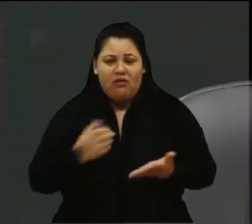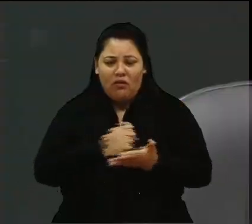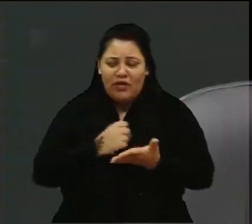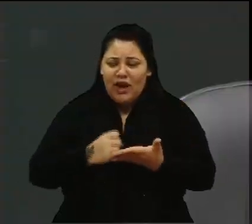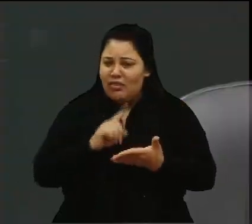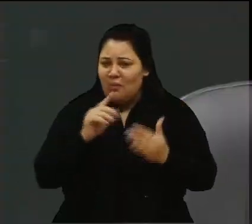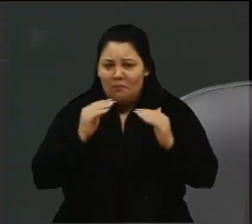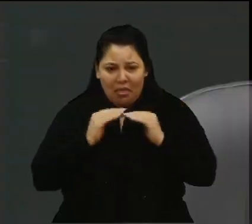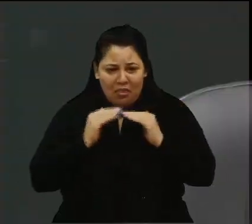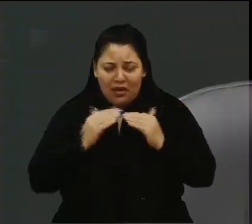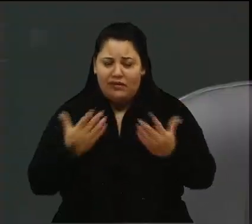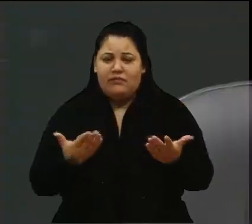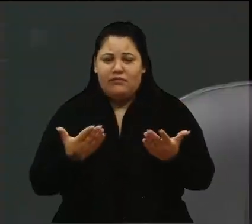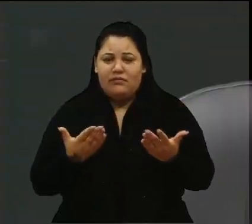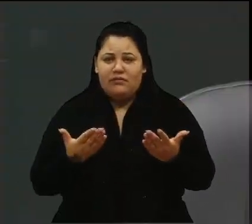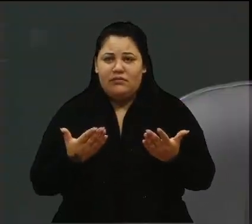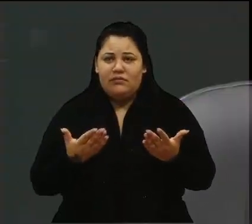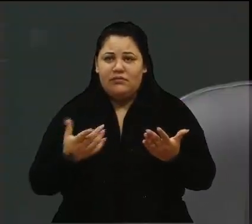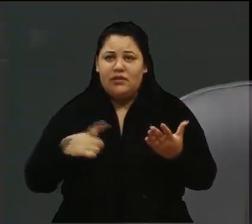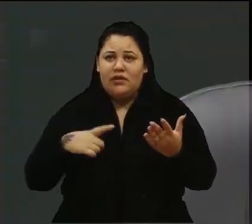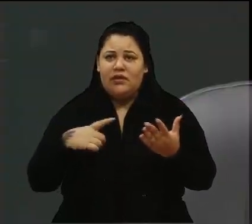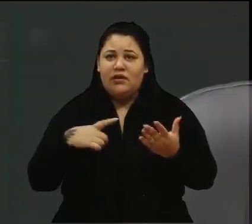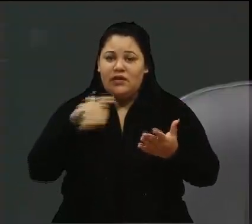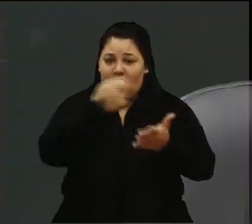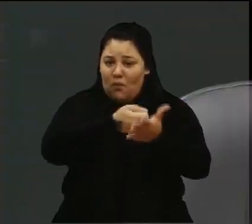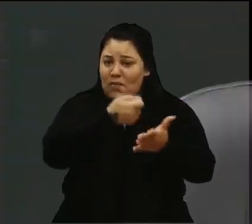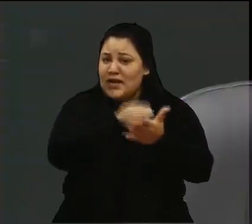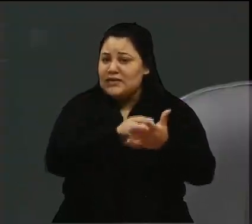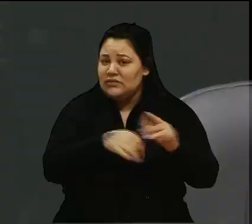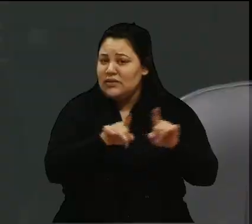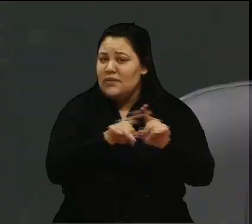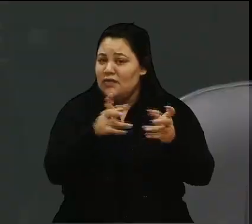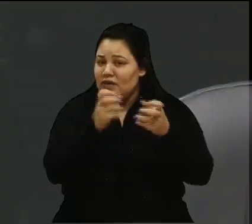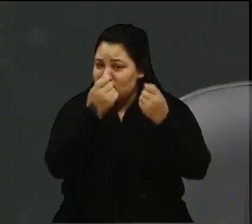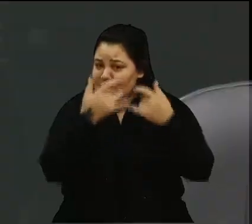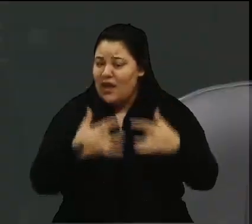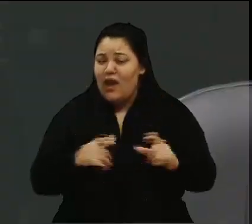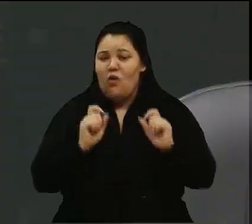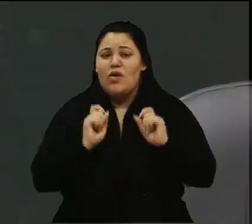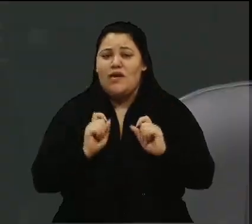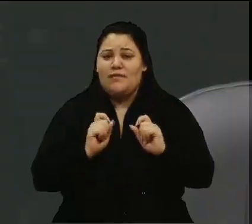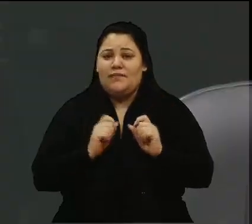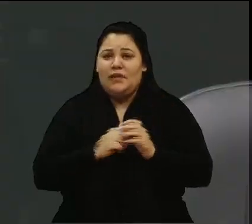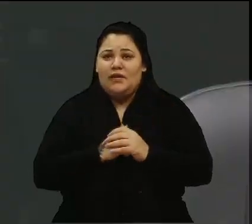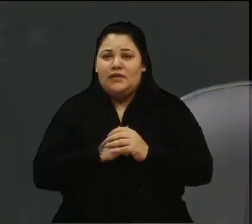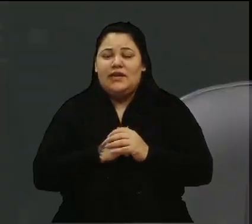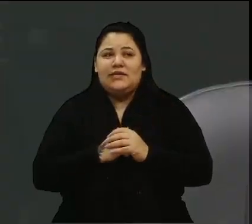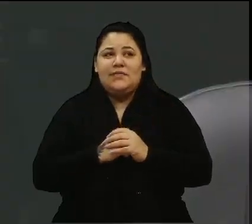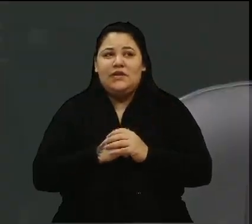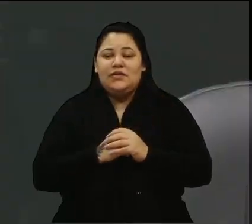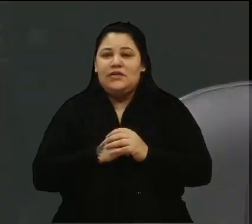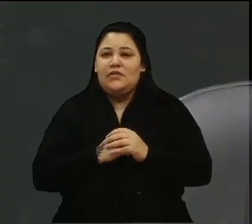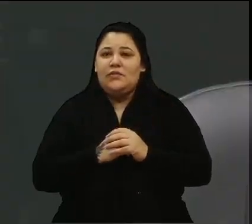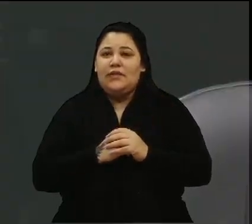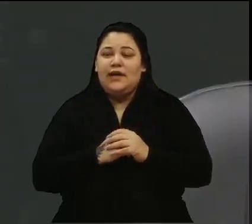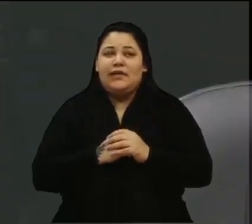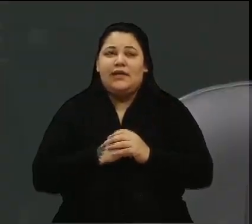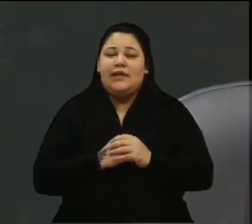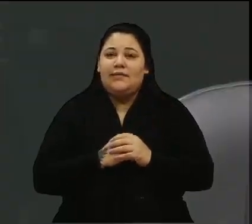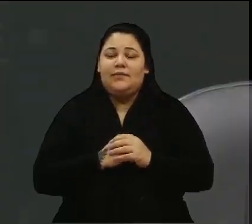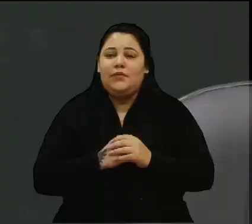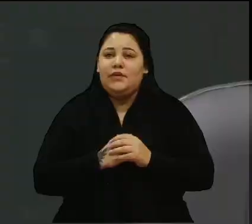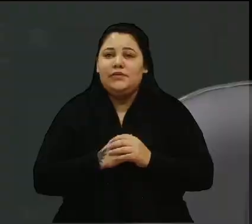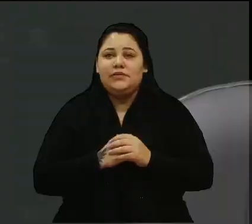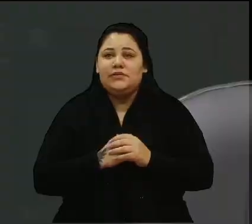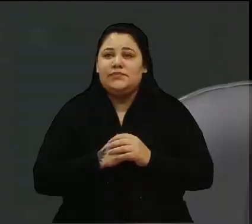do RECPay. E dentre as obrigações assumidas, eu queria ressaltar uma que